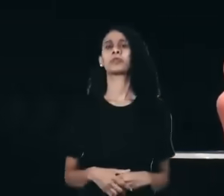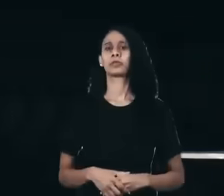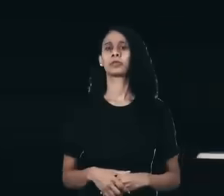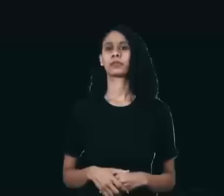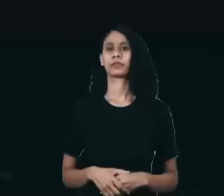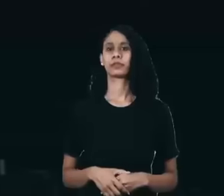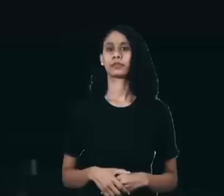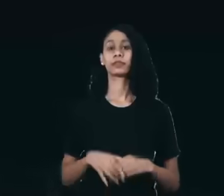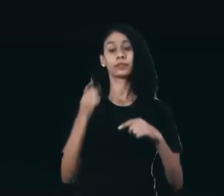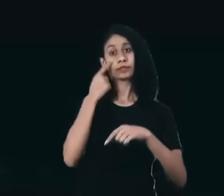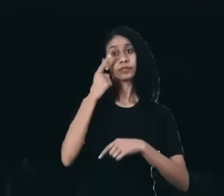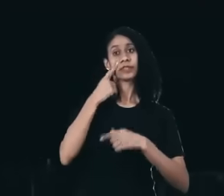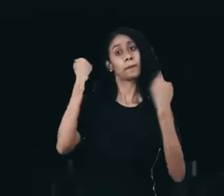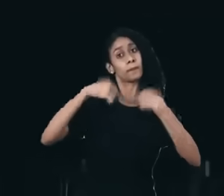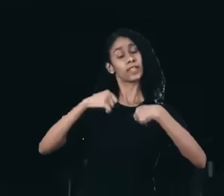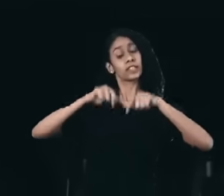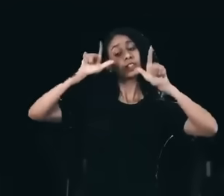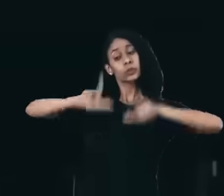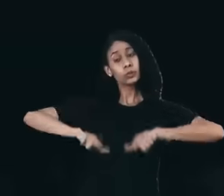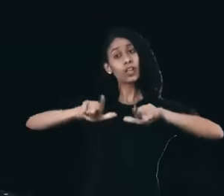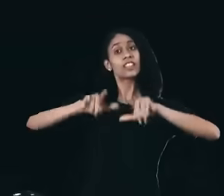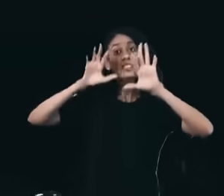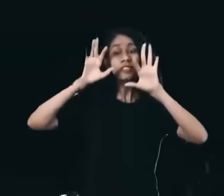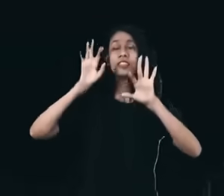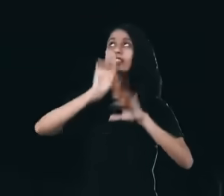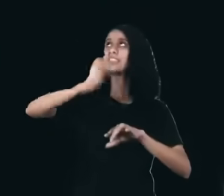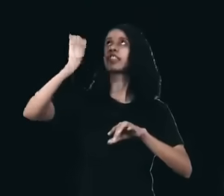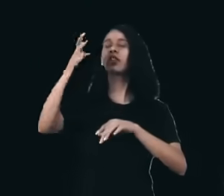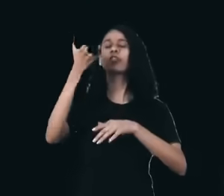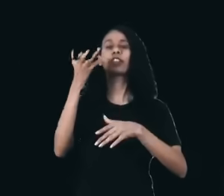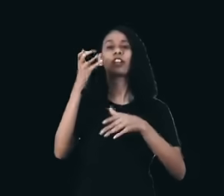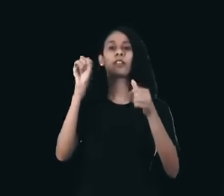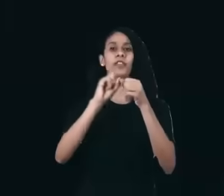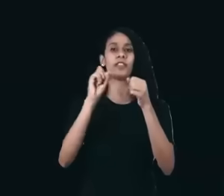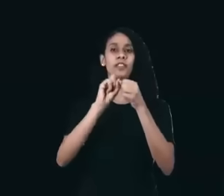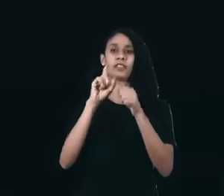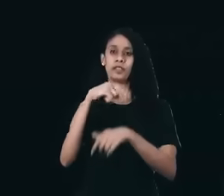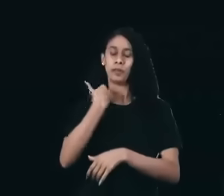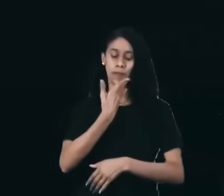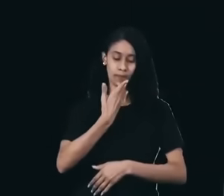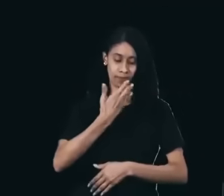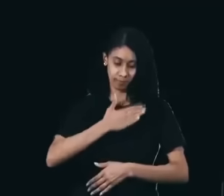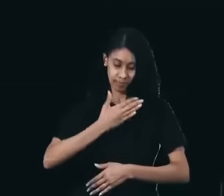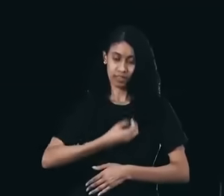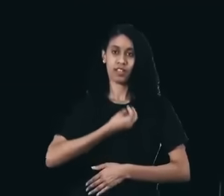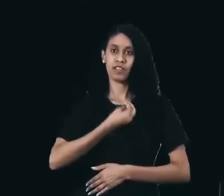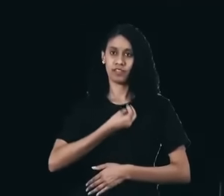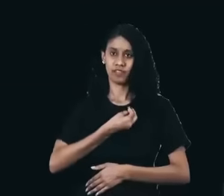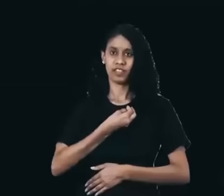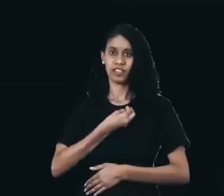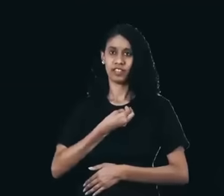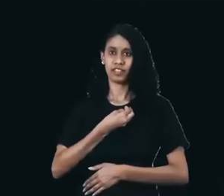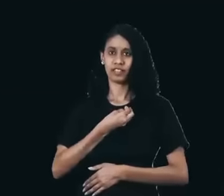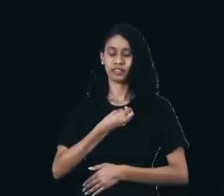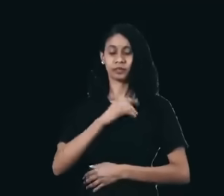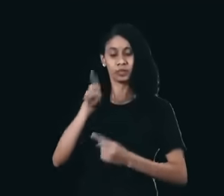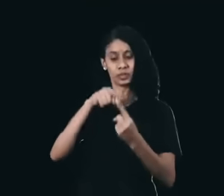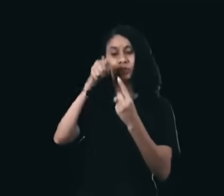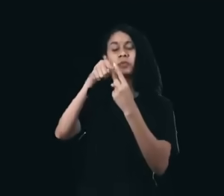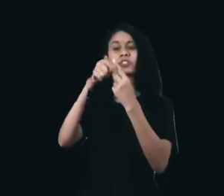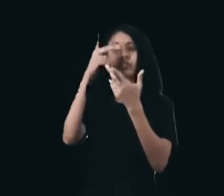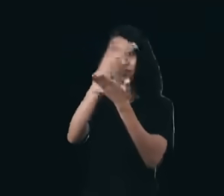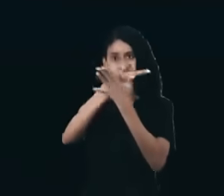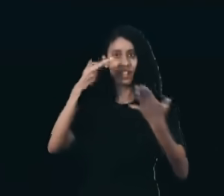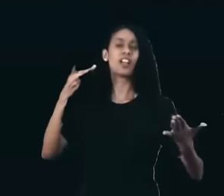Ei, eu preciso estar no lugar que Deus desenhou, arquitetou, para que o meu chamado, para que o